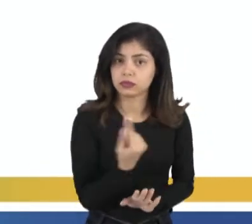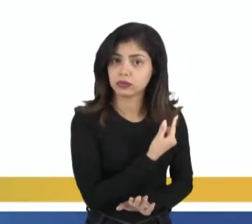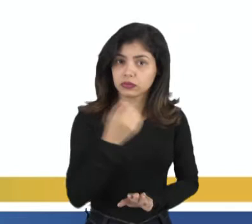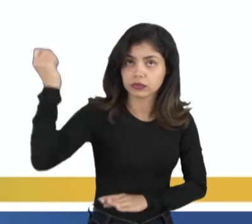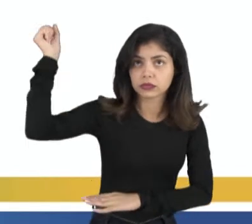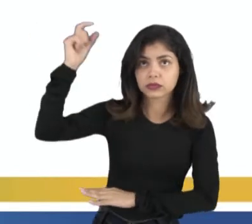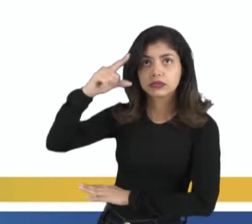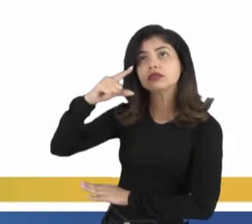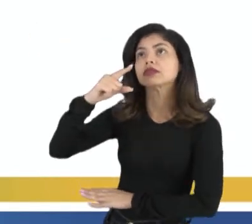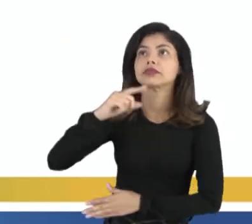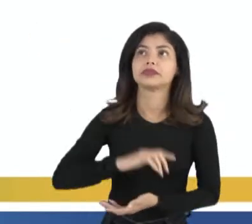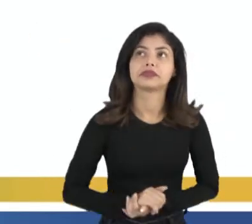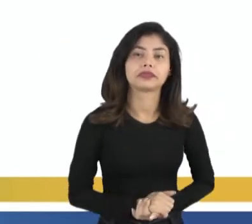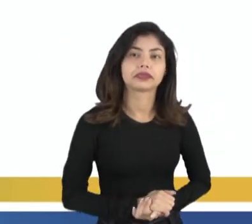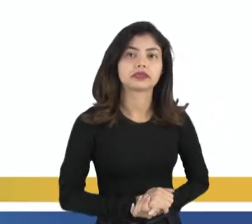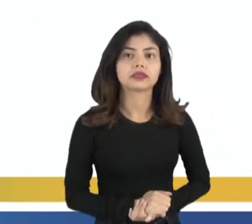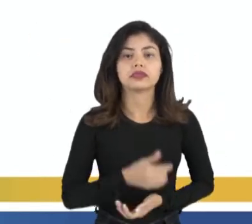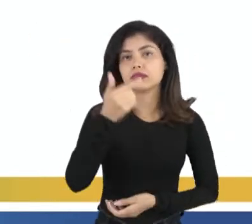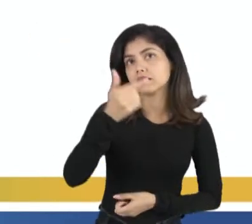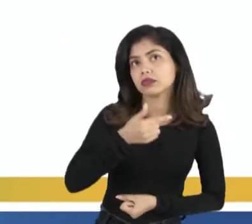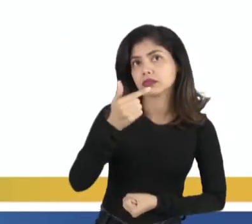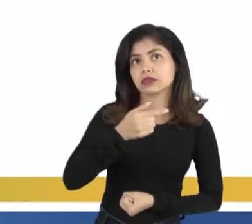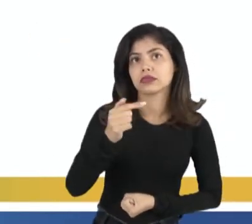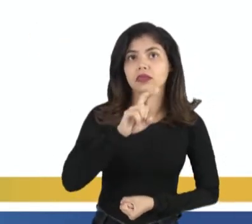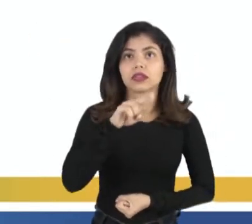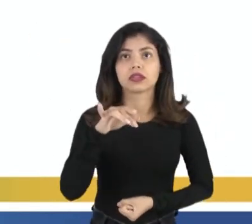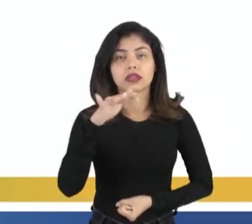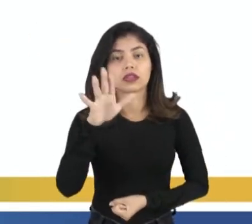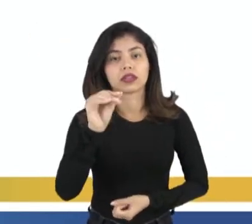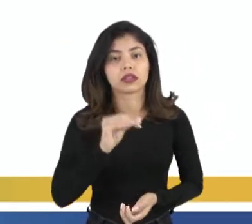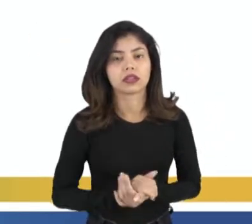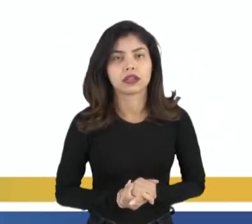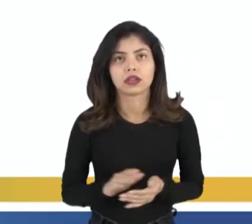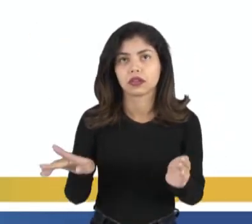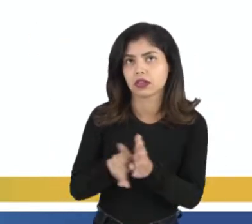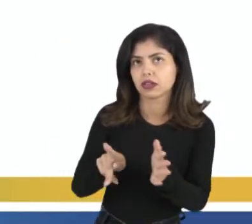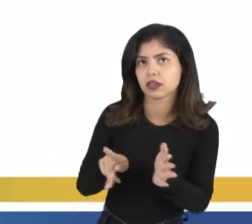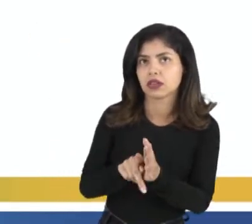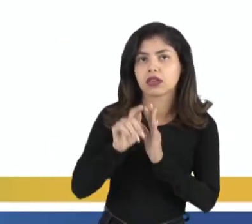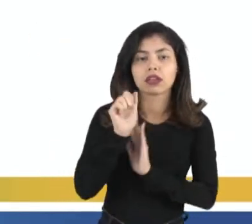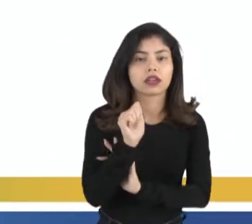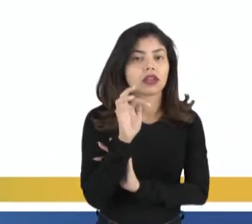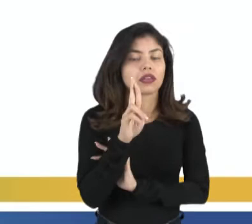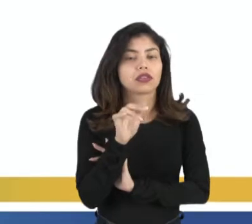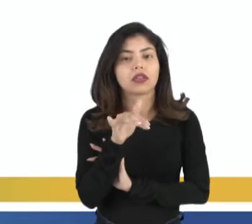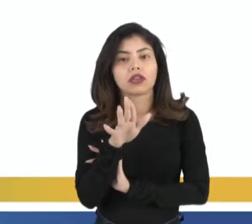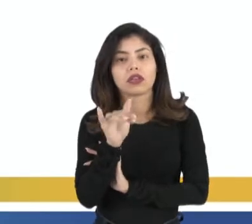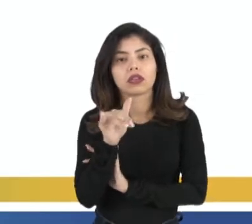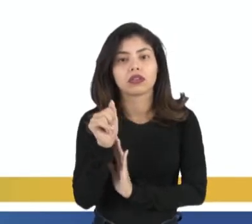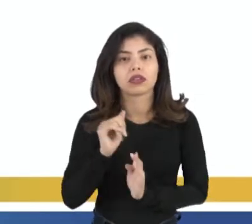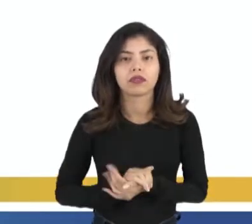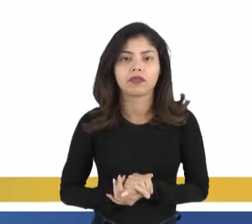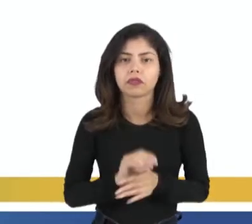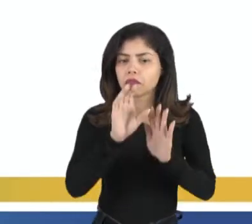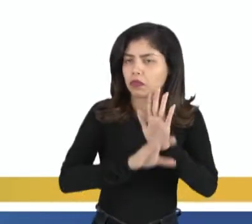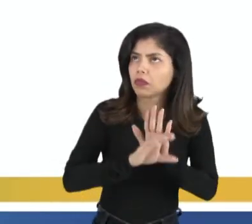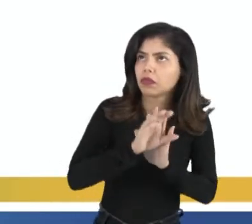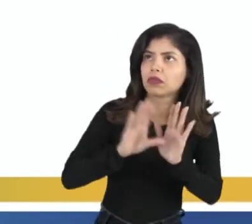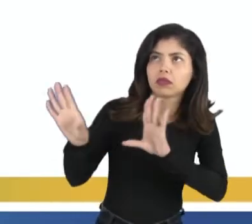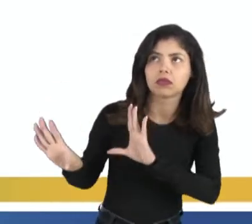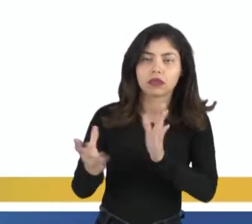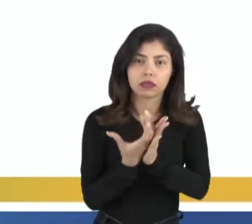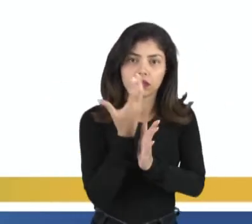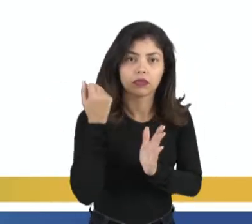sol o segundo a união internacional de astronomia tem uma pessoa são conceitos e definições